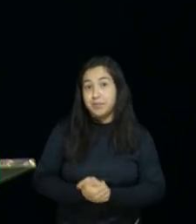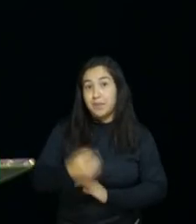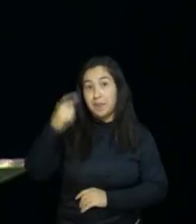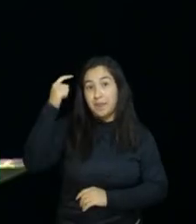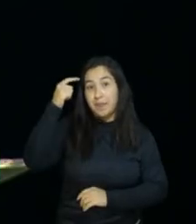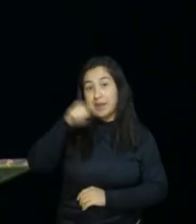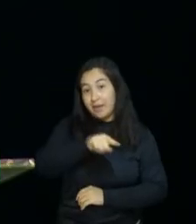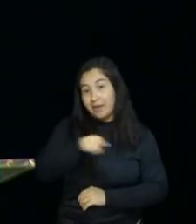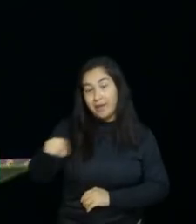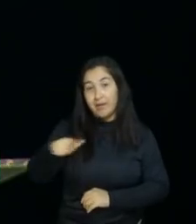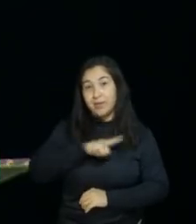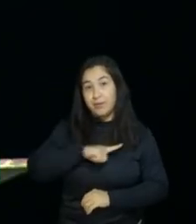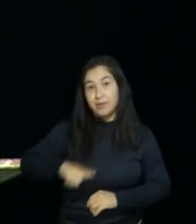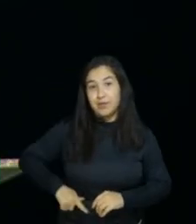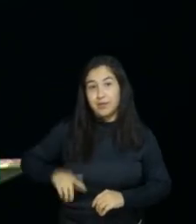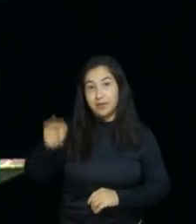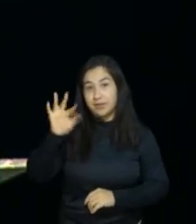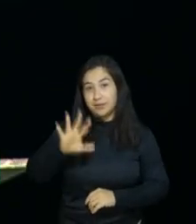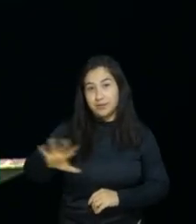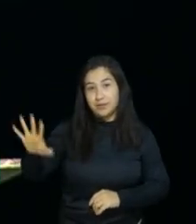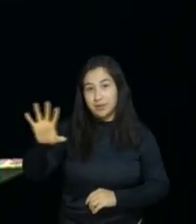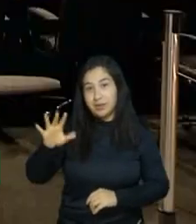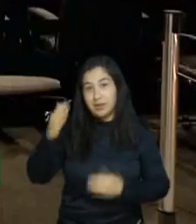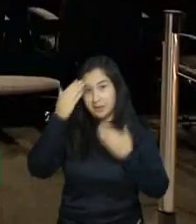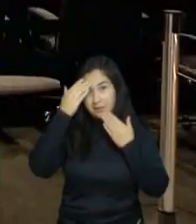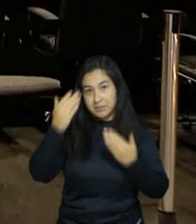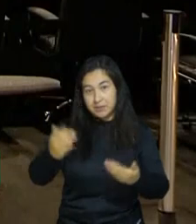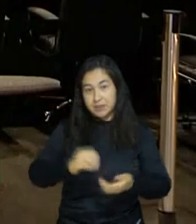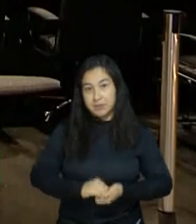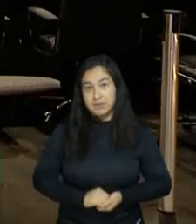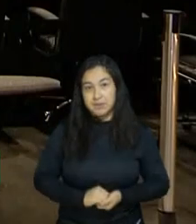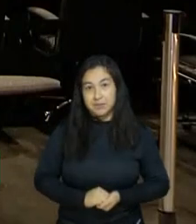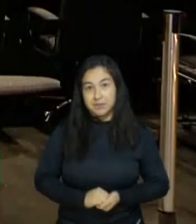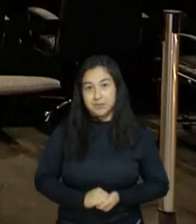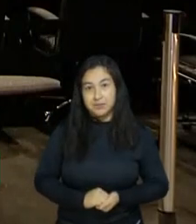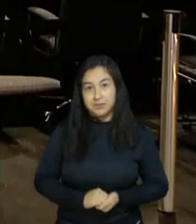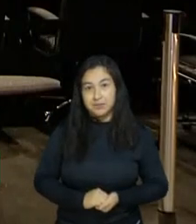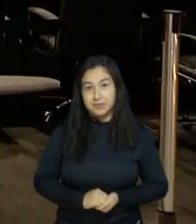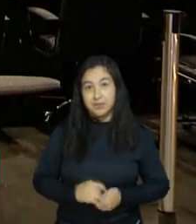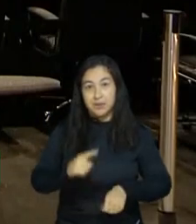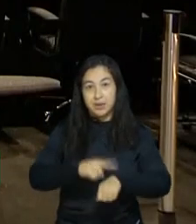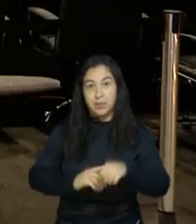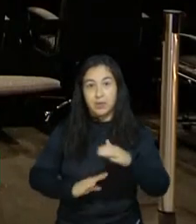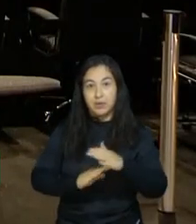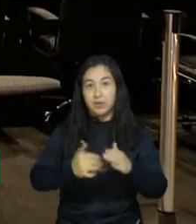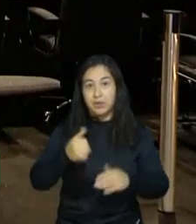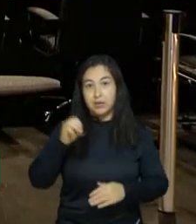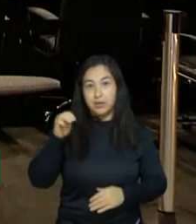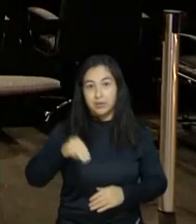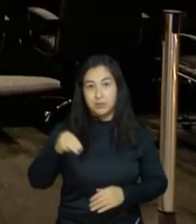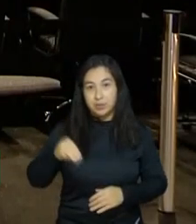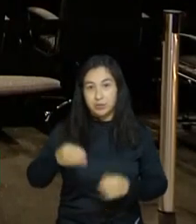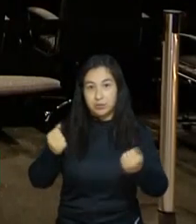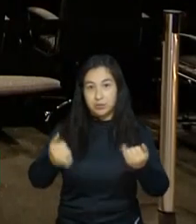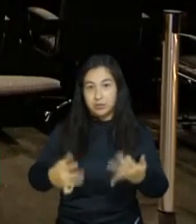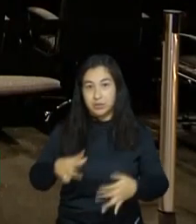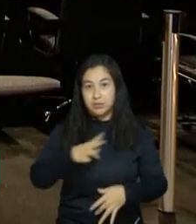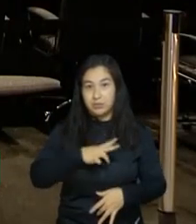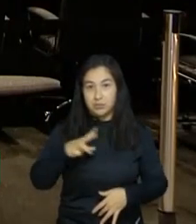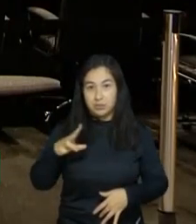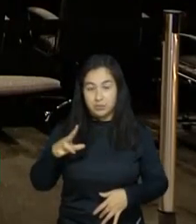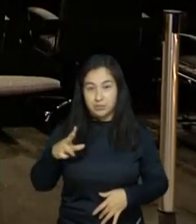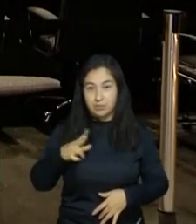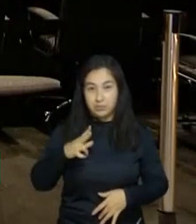desses governantes federais. Muito obrigado, senhor presidente. Pelo tempo de até 10 minutos, ainda em explicações pessoais, fará uso da palavra o